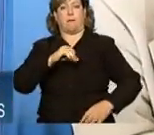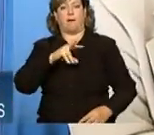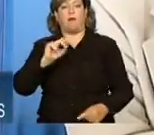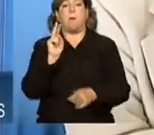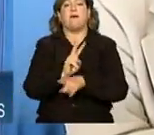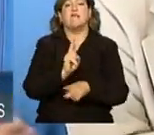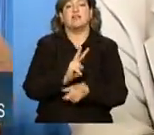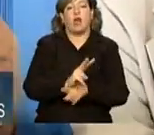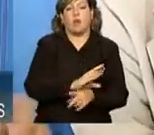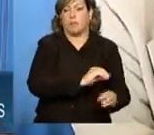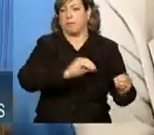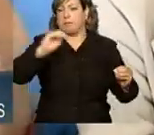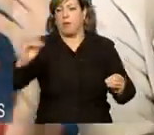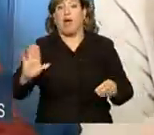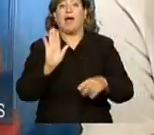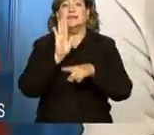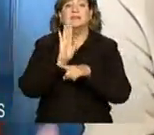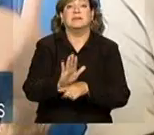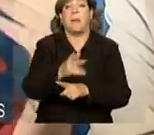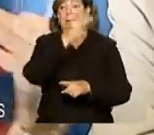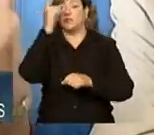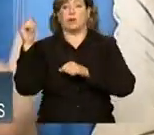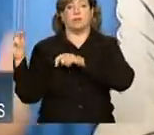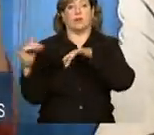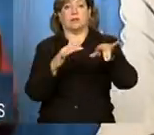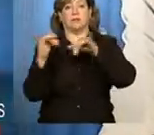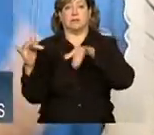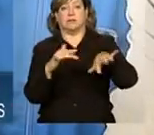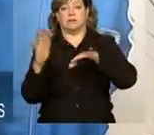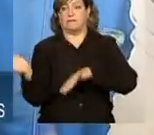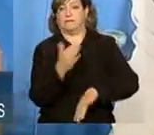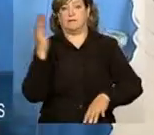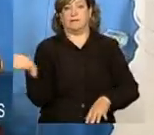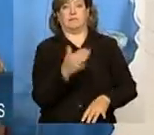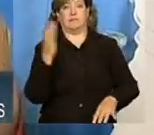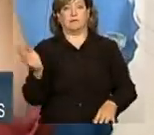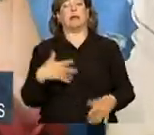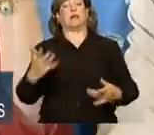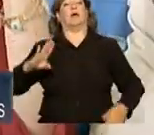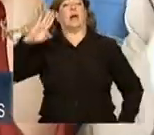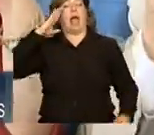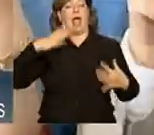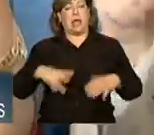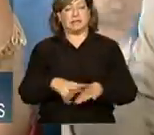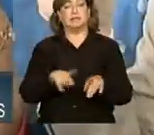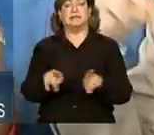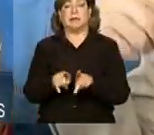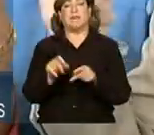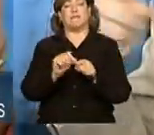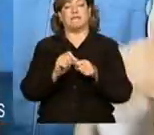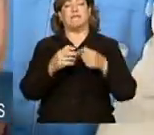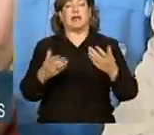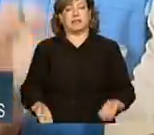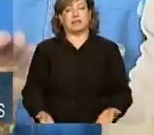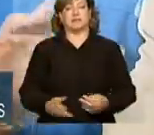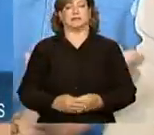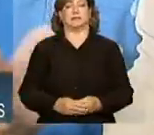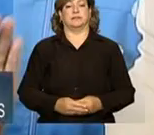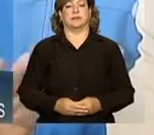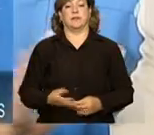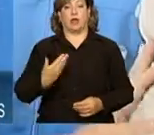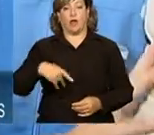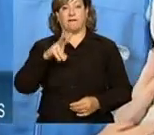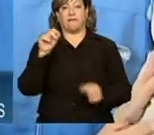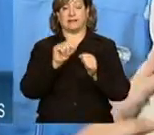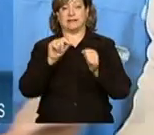provisoriamente para garantir o fluxo. Então o Exército também faz isso. Vamos fazer aqui essa. É, nós vamos fazer uma aqui